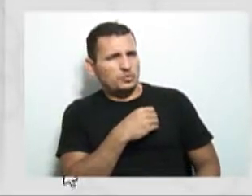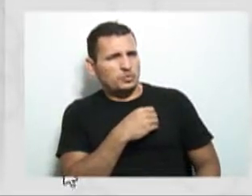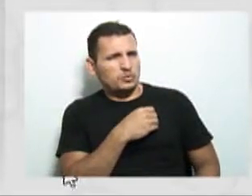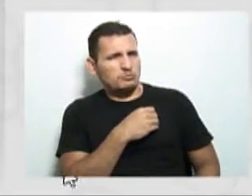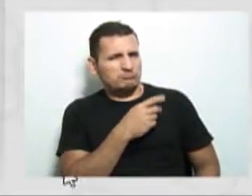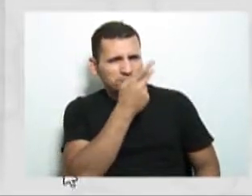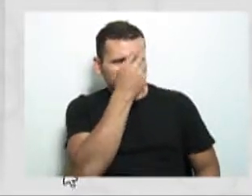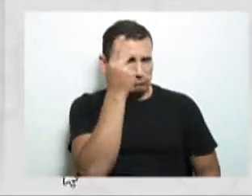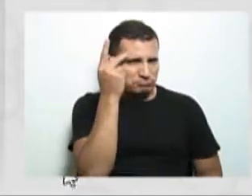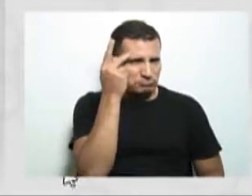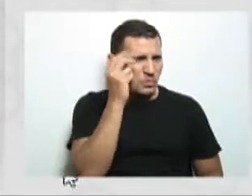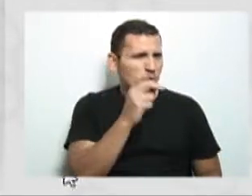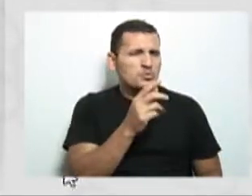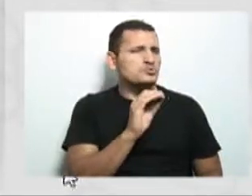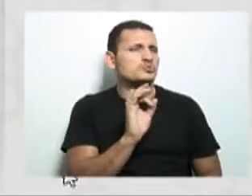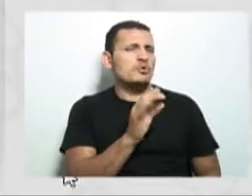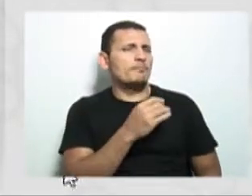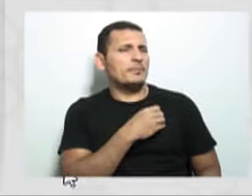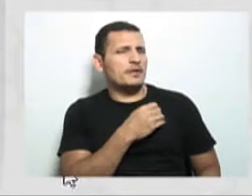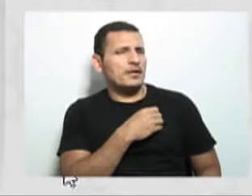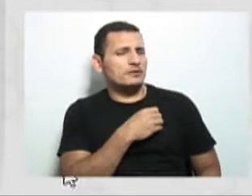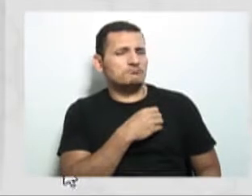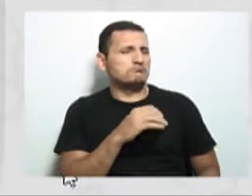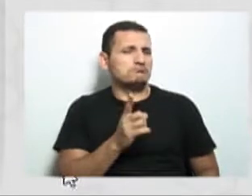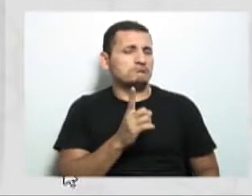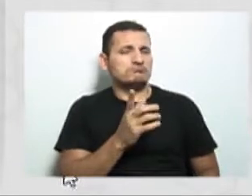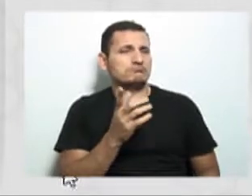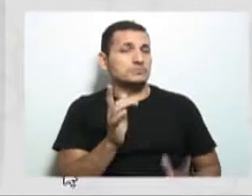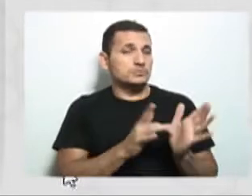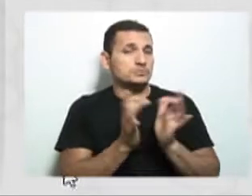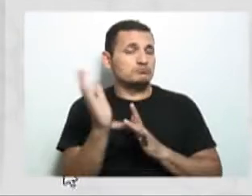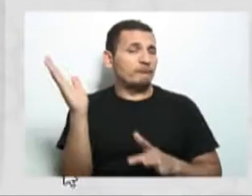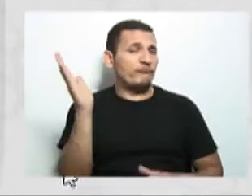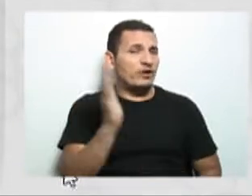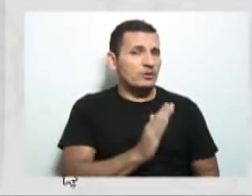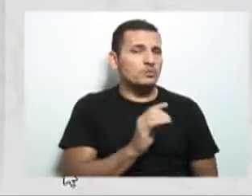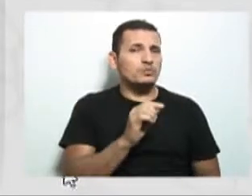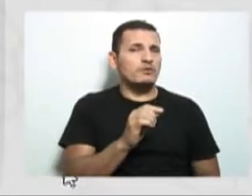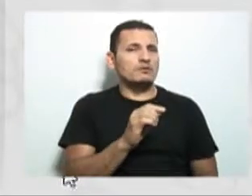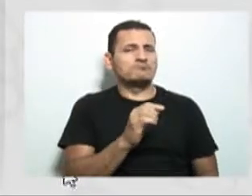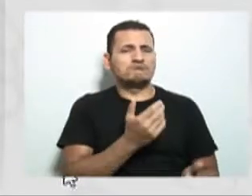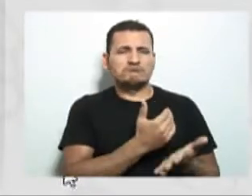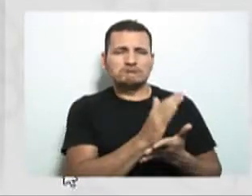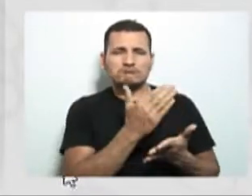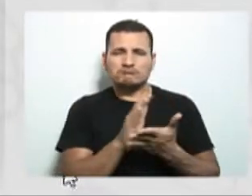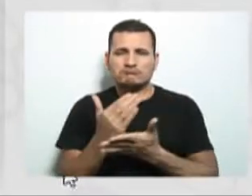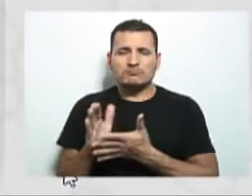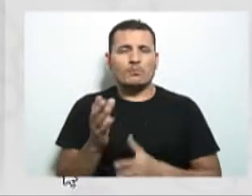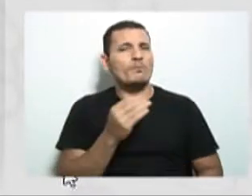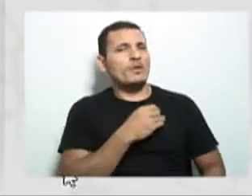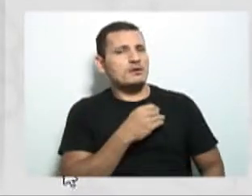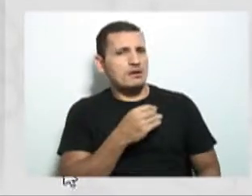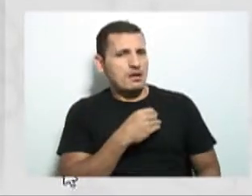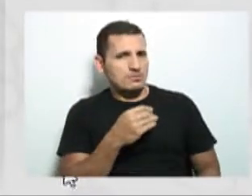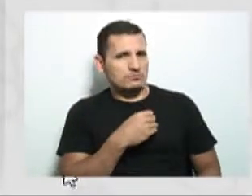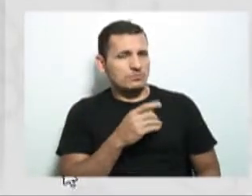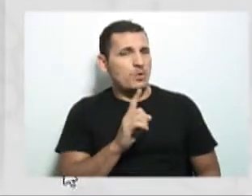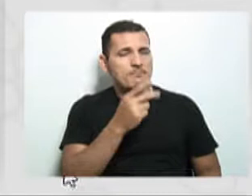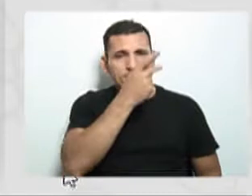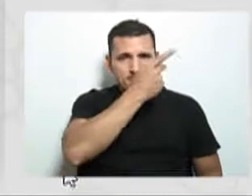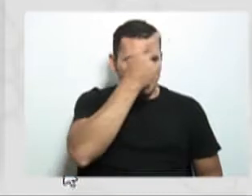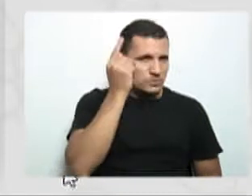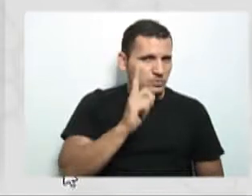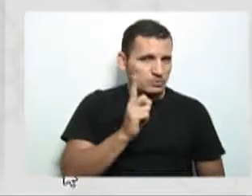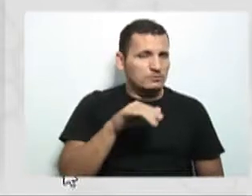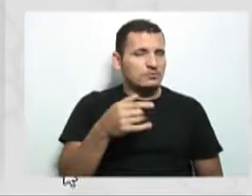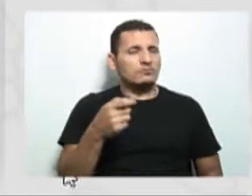pecado, hein? Pois é, Jesus veio para acabar com o pecado, não é para acabar com o pecador. Por favor. Então, precisamos de conflito funcional. Conflito